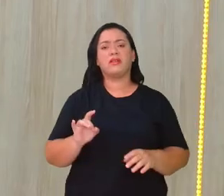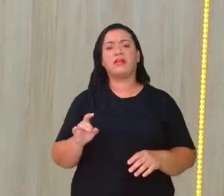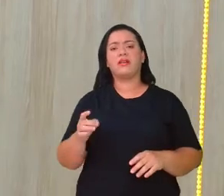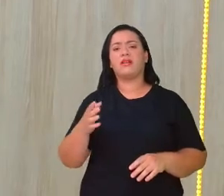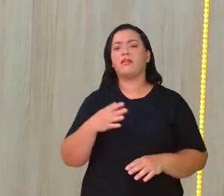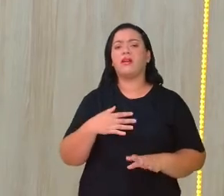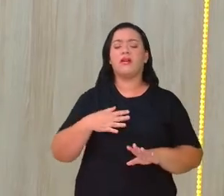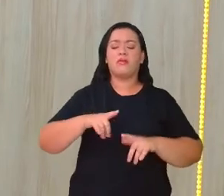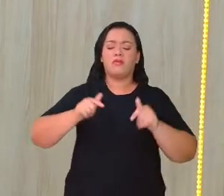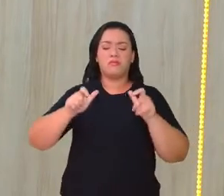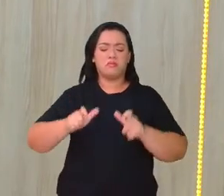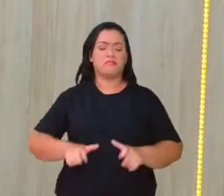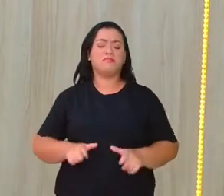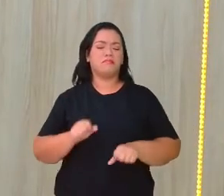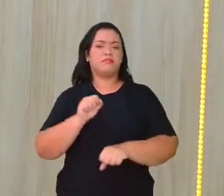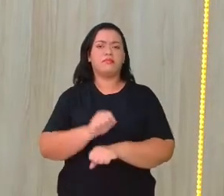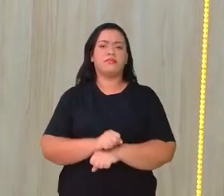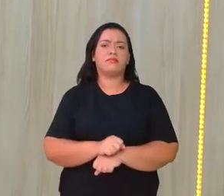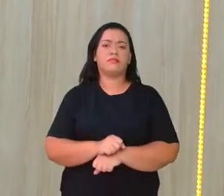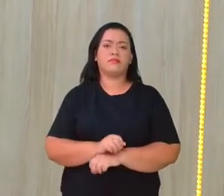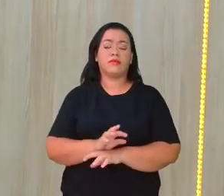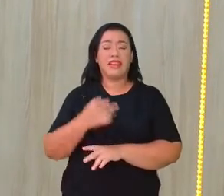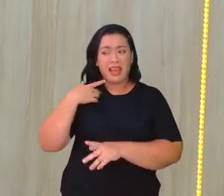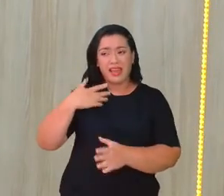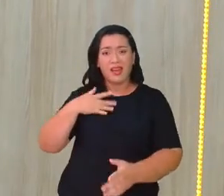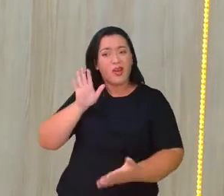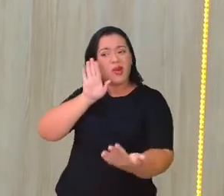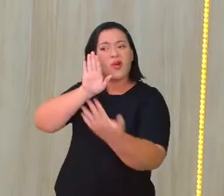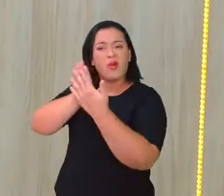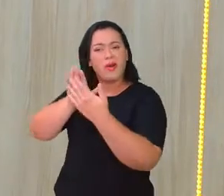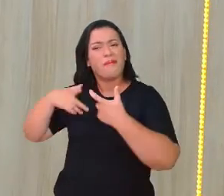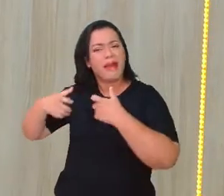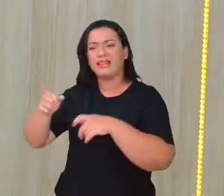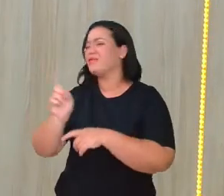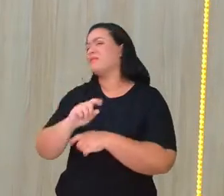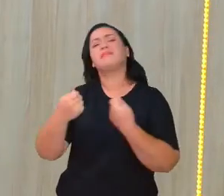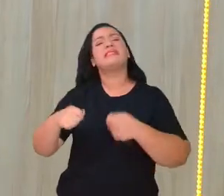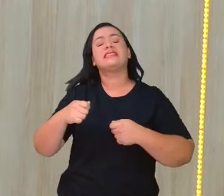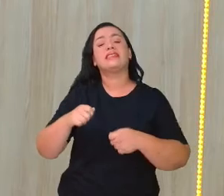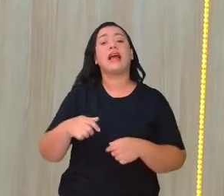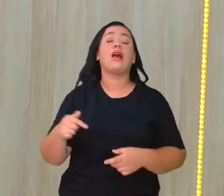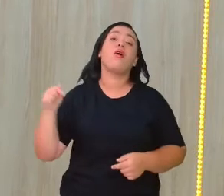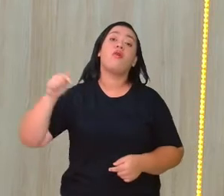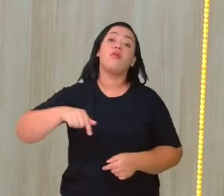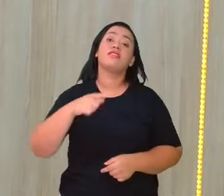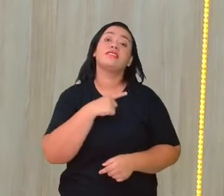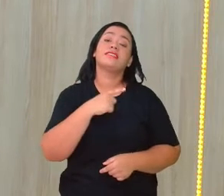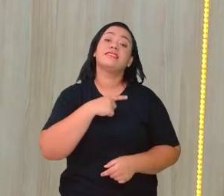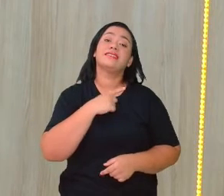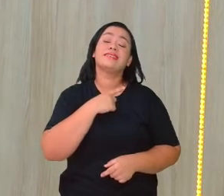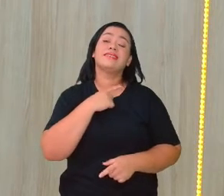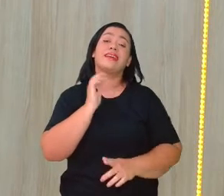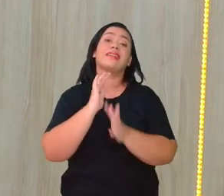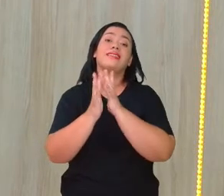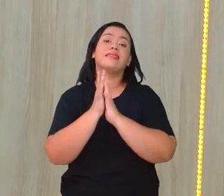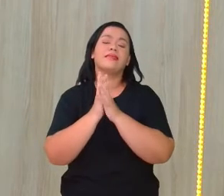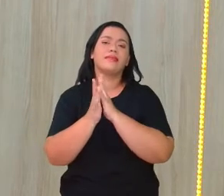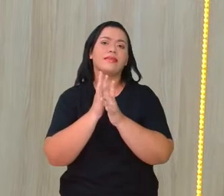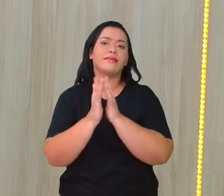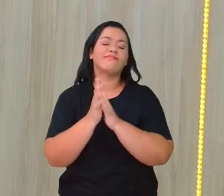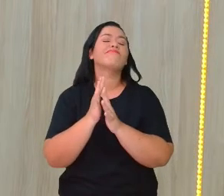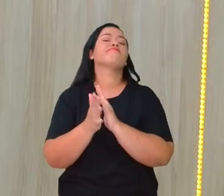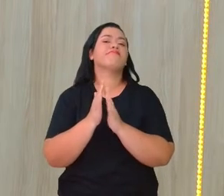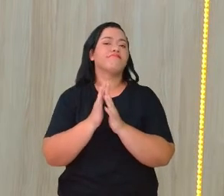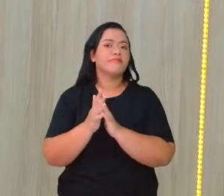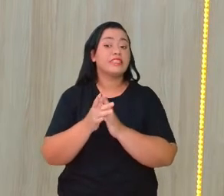meu lugarzinho e ir lá para poder enfrentar o outro, né? Hoje a gente tem aí uma dinâmica